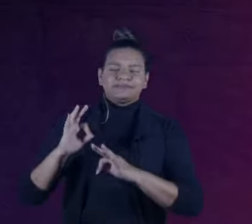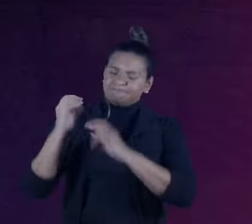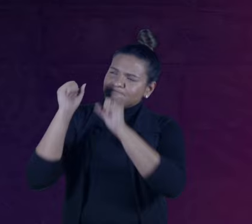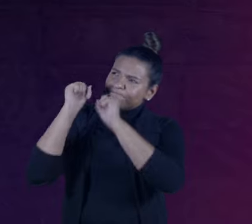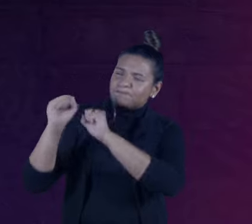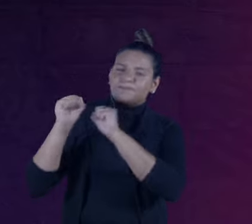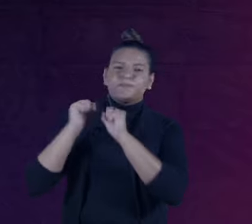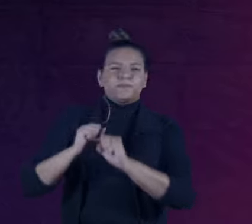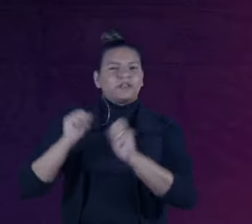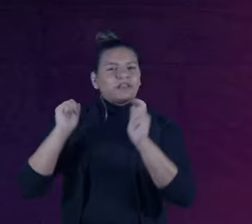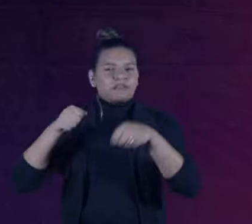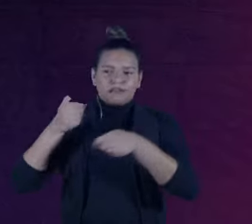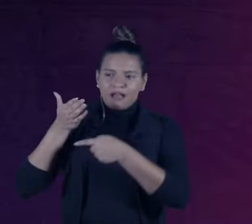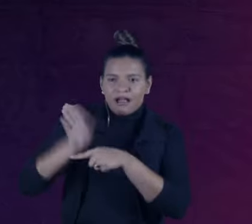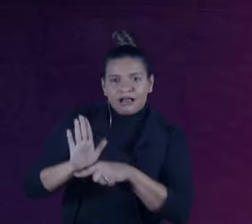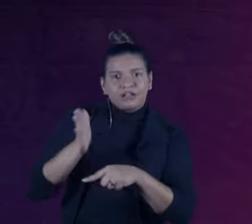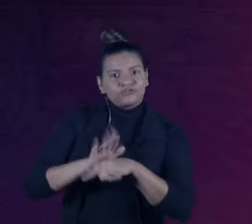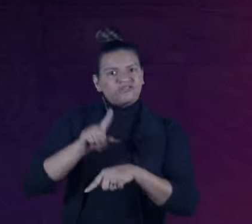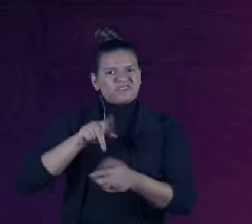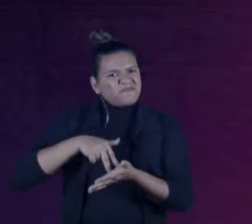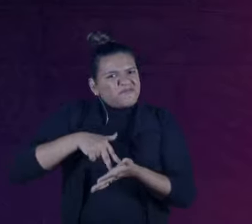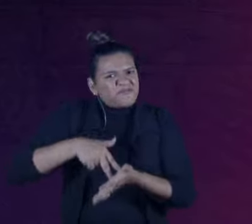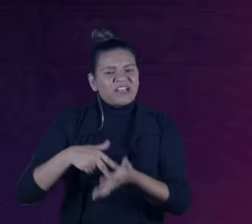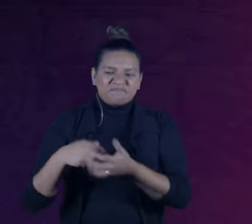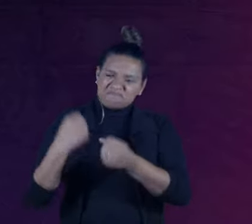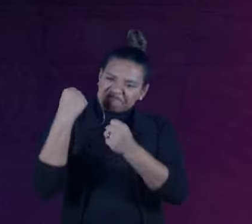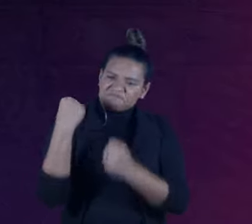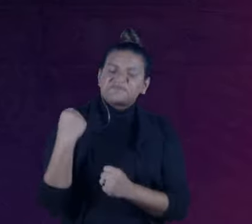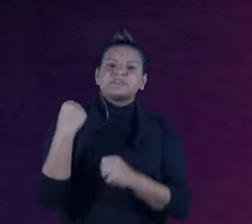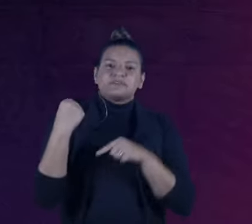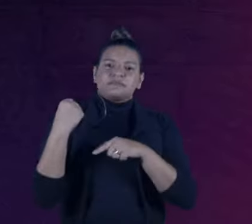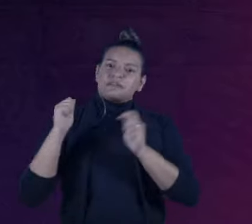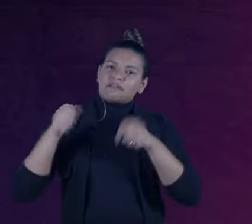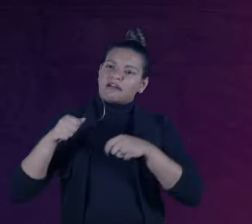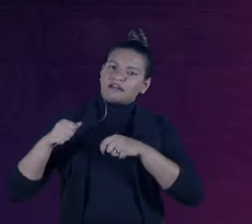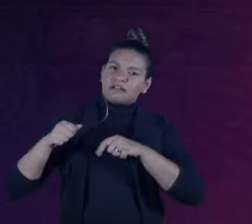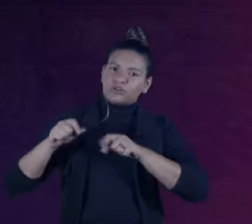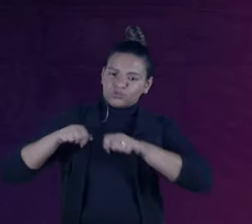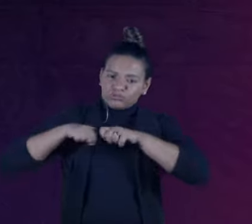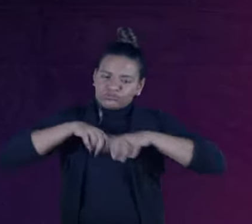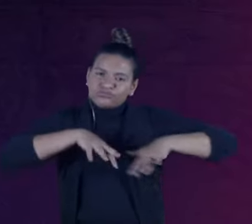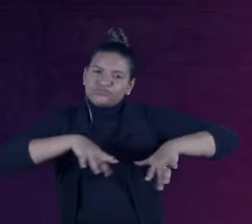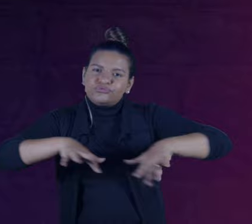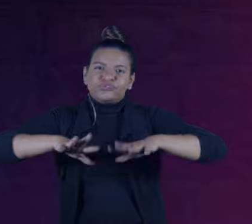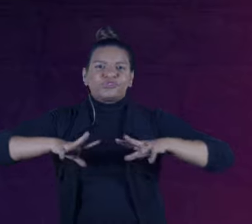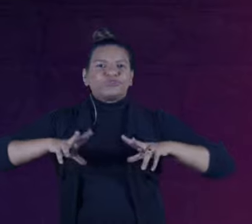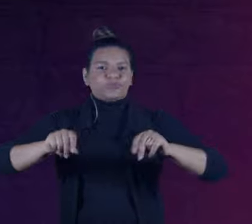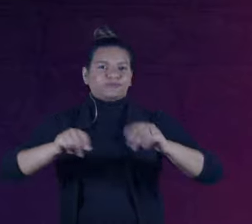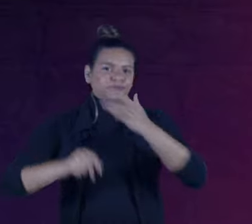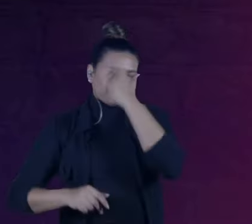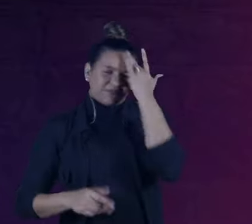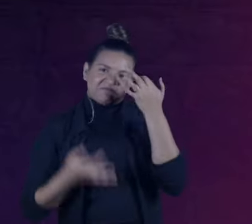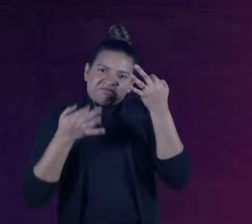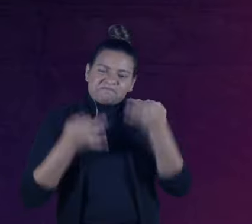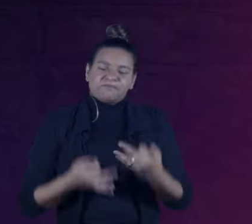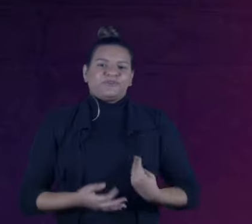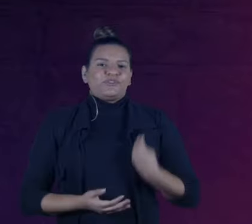vos edificar e dar herança entre todos os que são